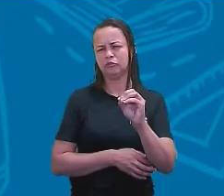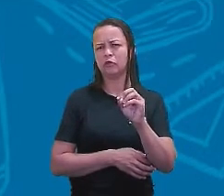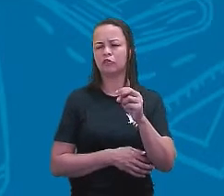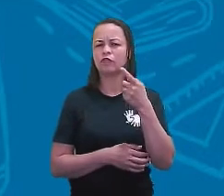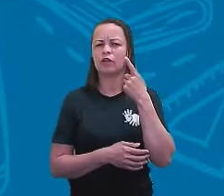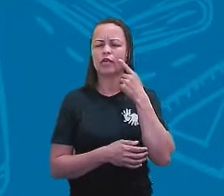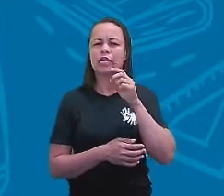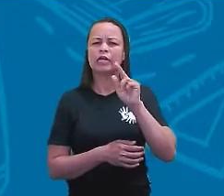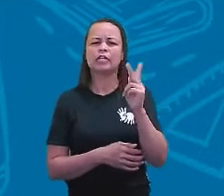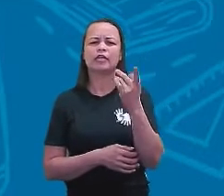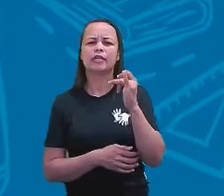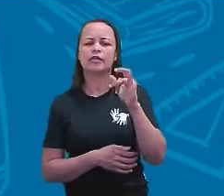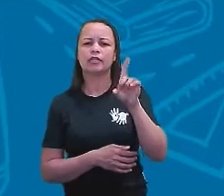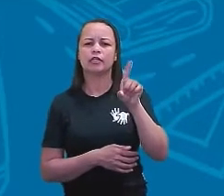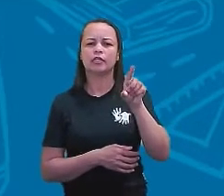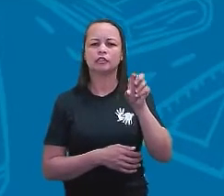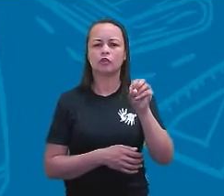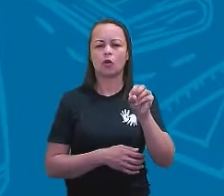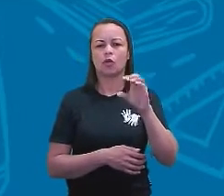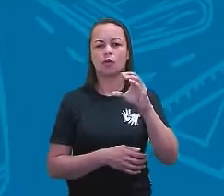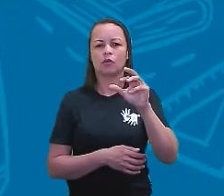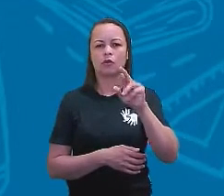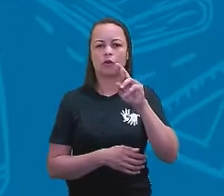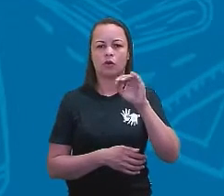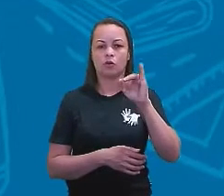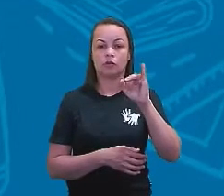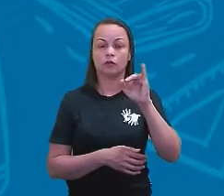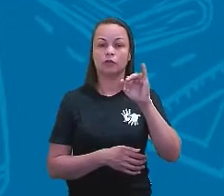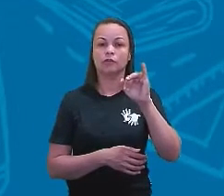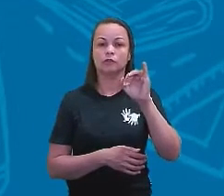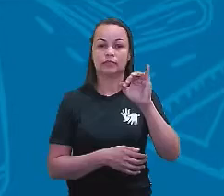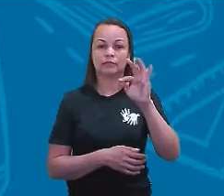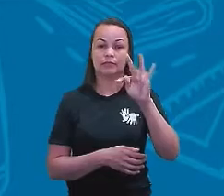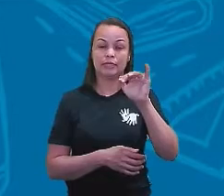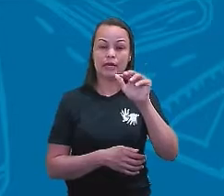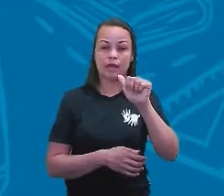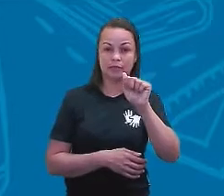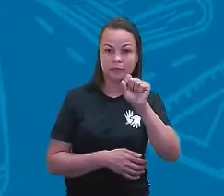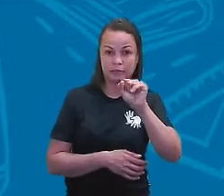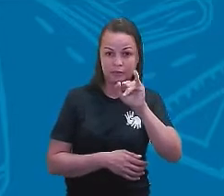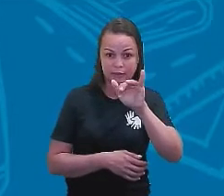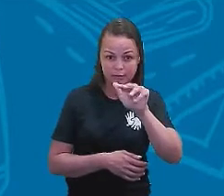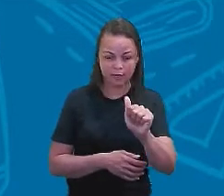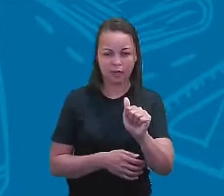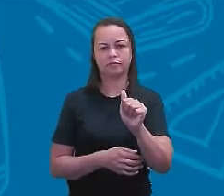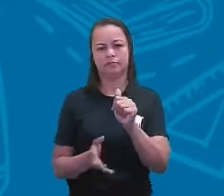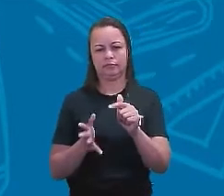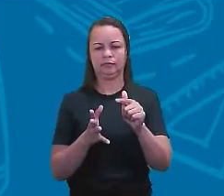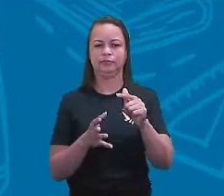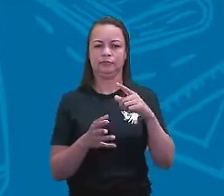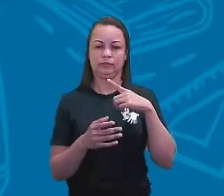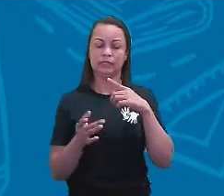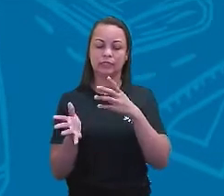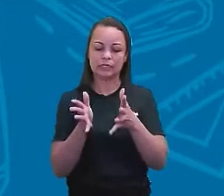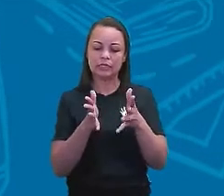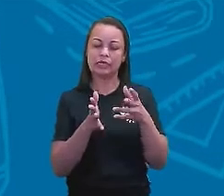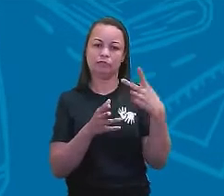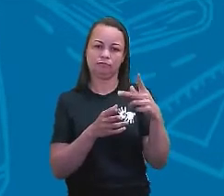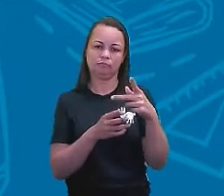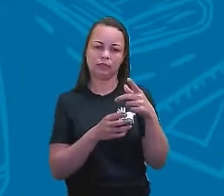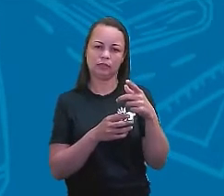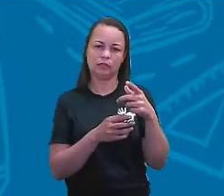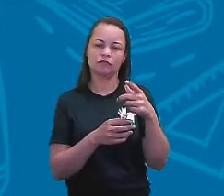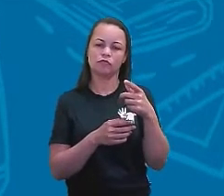hidrocortiazida, né? Amiodarona, né? Furosemidas, que são chamados diuréticos. Mas se liga